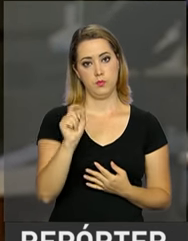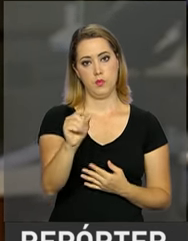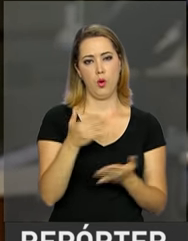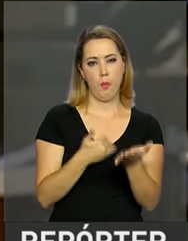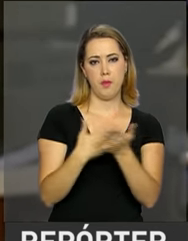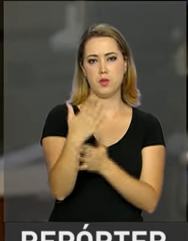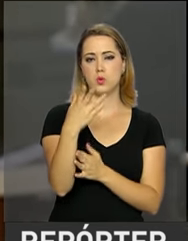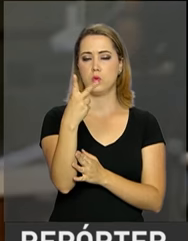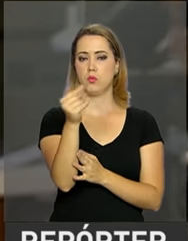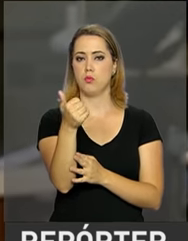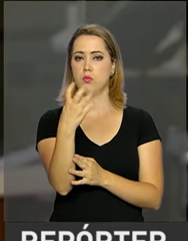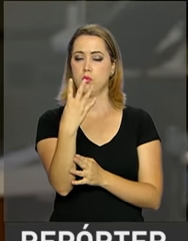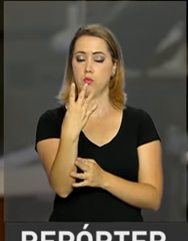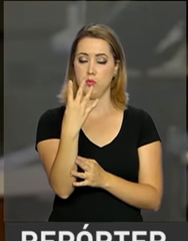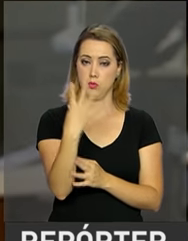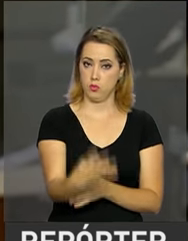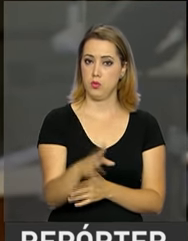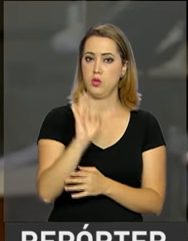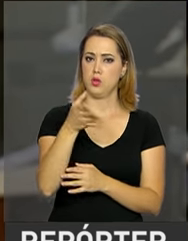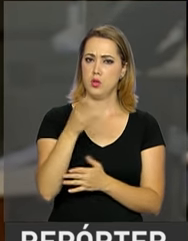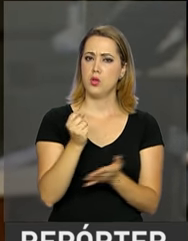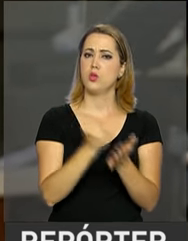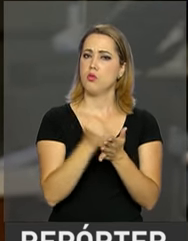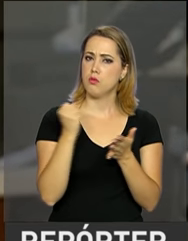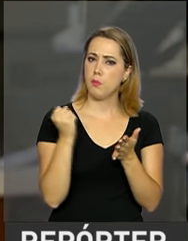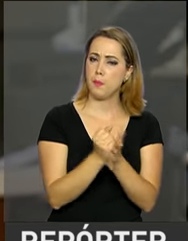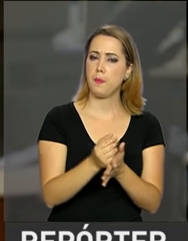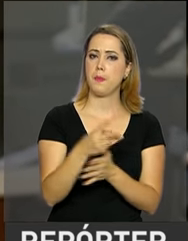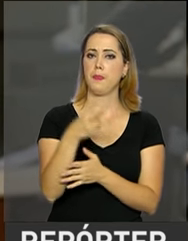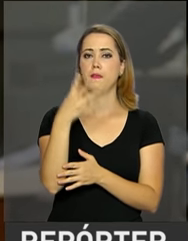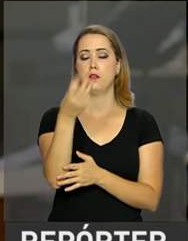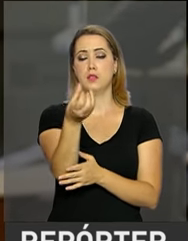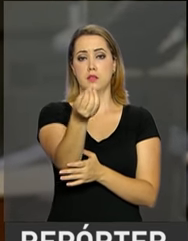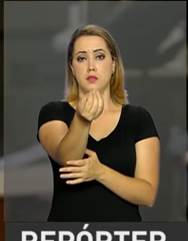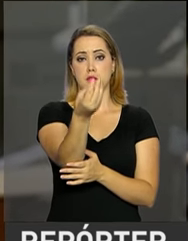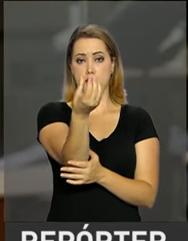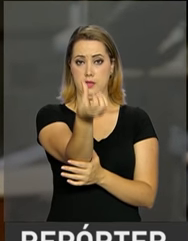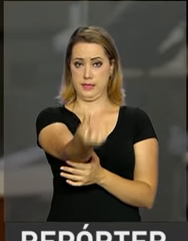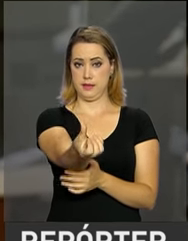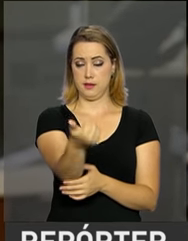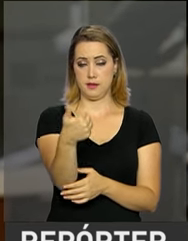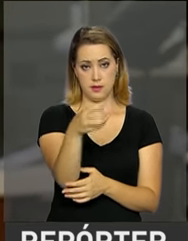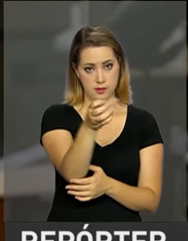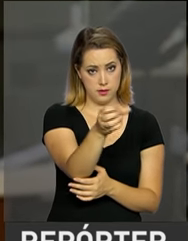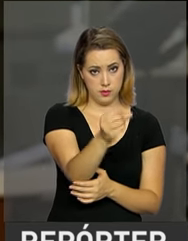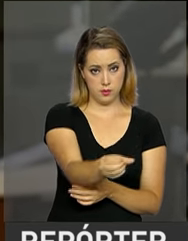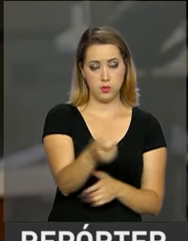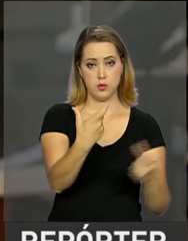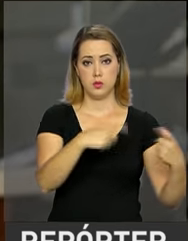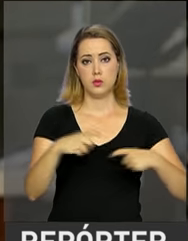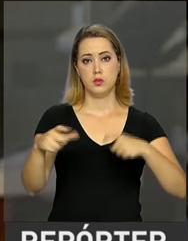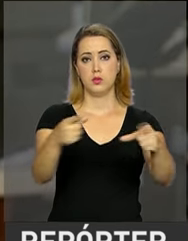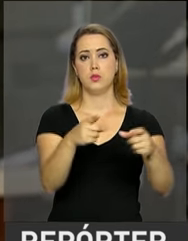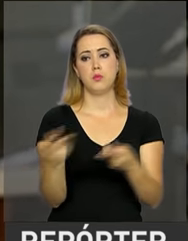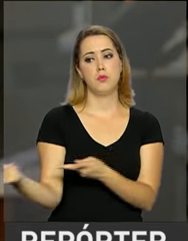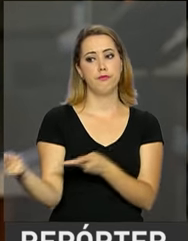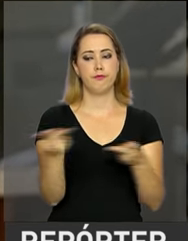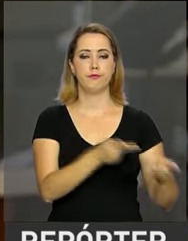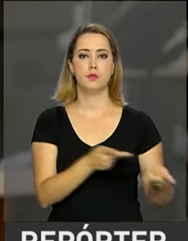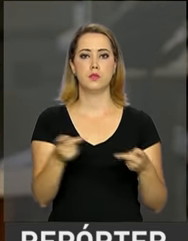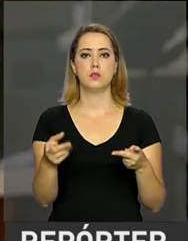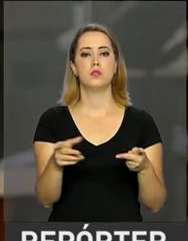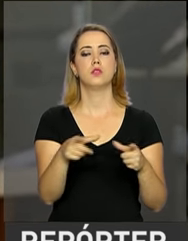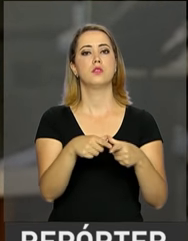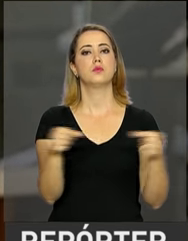2004, o Ministério do Turismo já credenciou 316 agências, como você disse, para poder receber visitantes do país